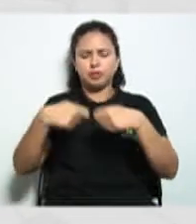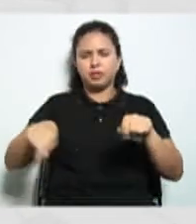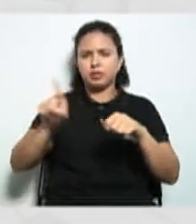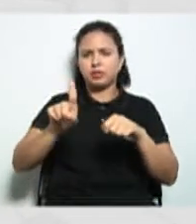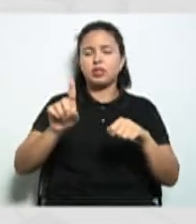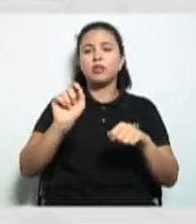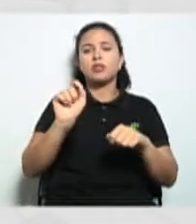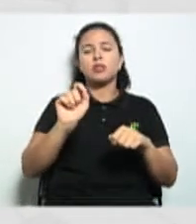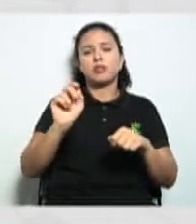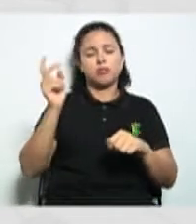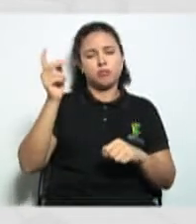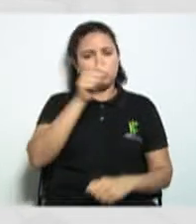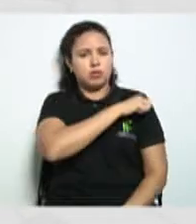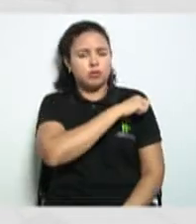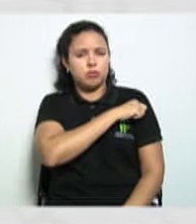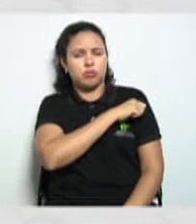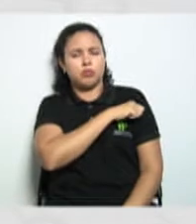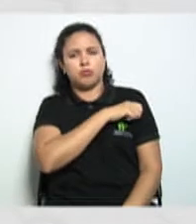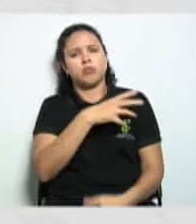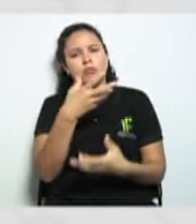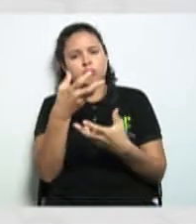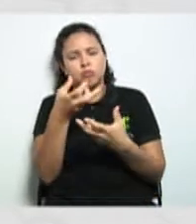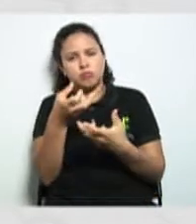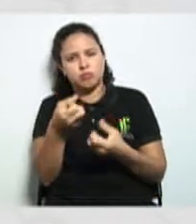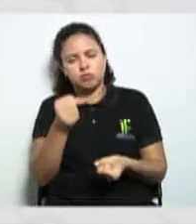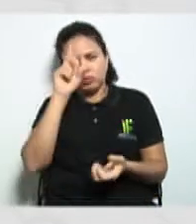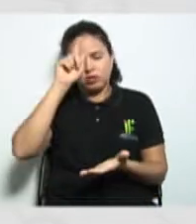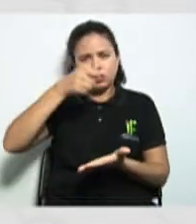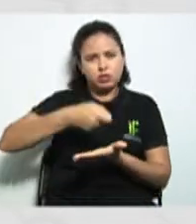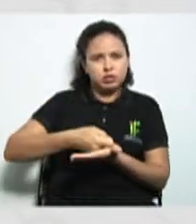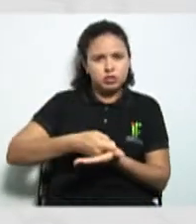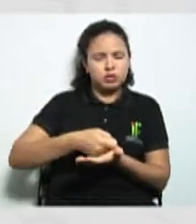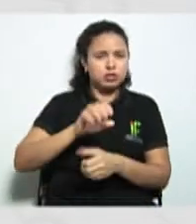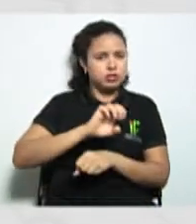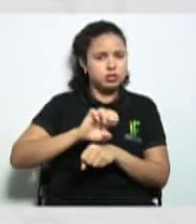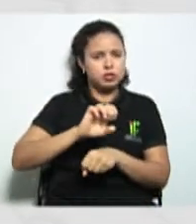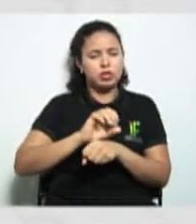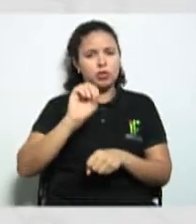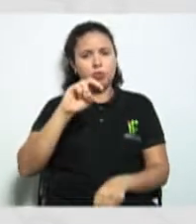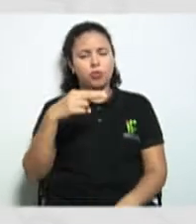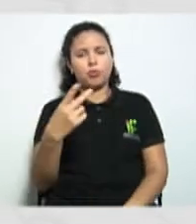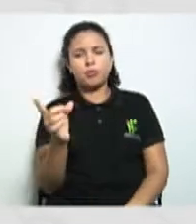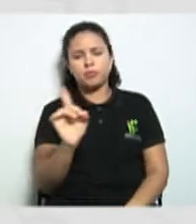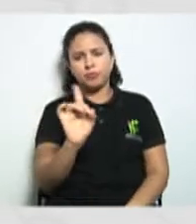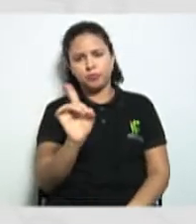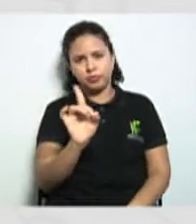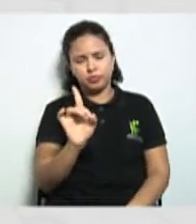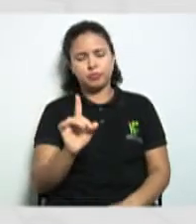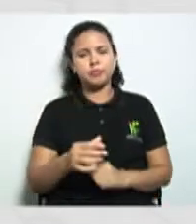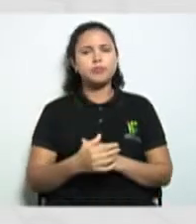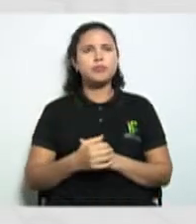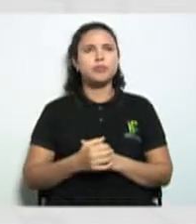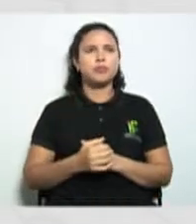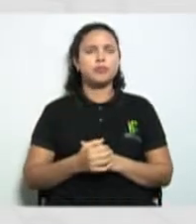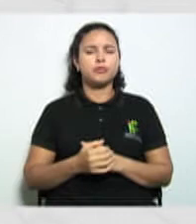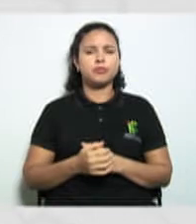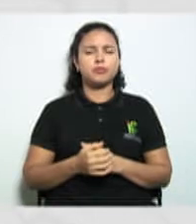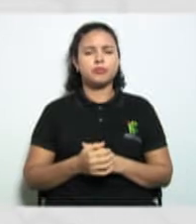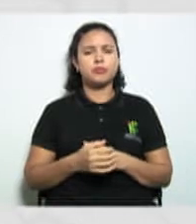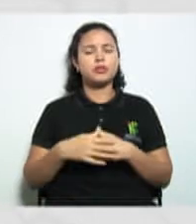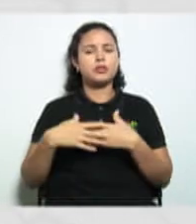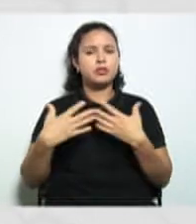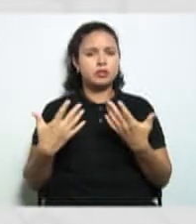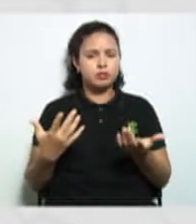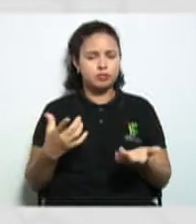opcional e ou complementar. Então, nós esclarecemos aqui alguns pontos, né? Quando é